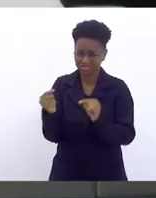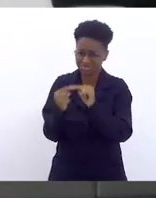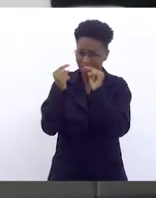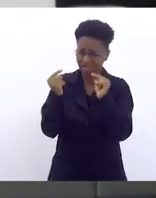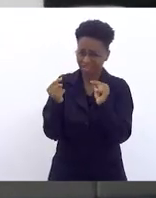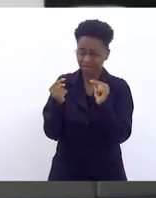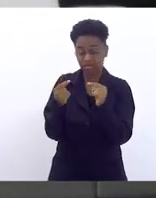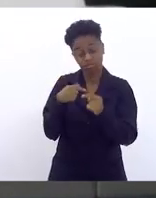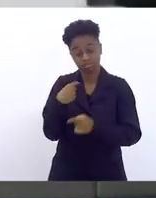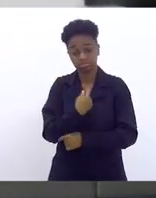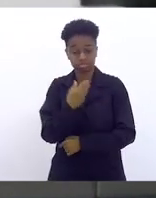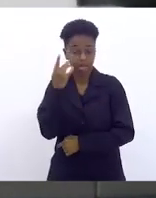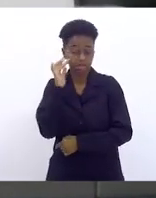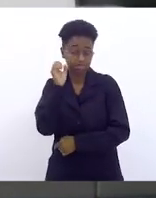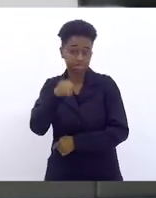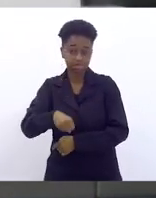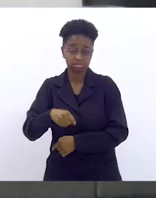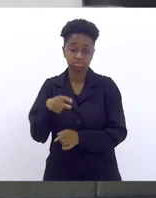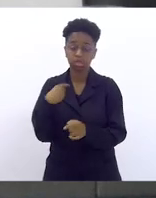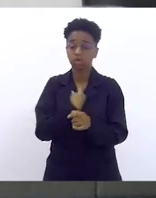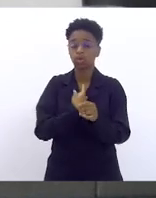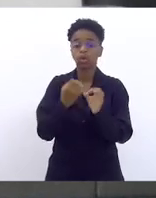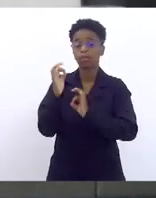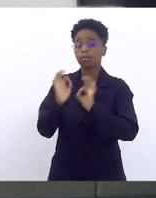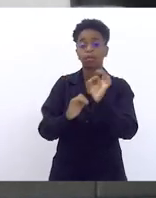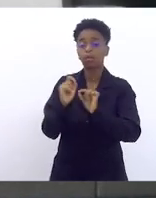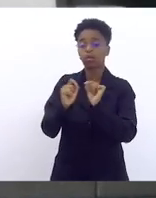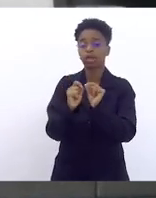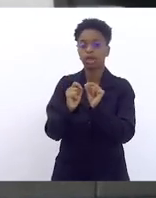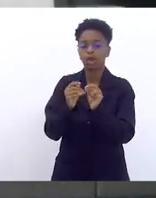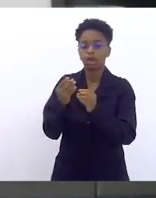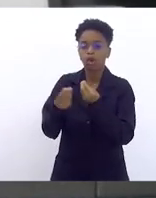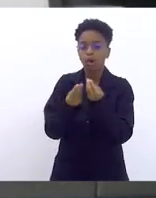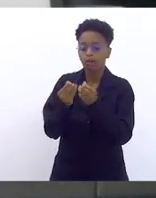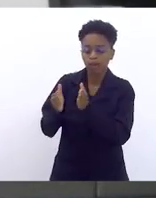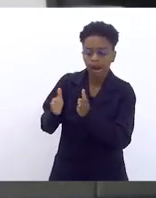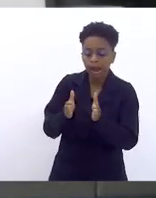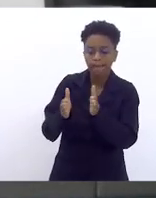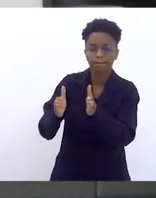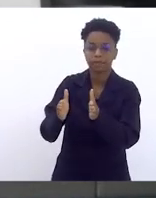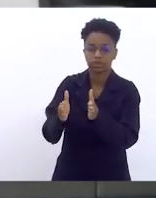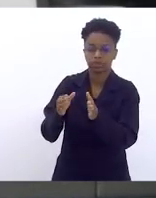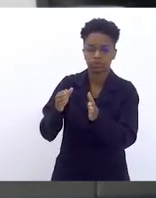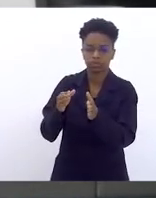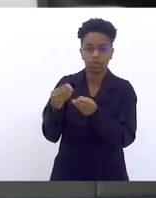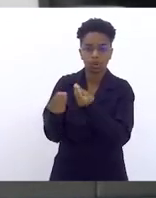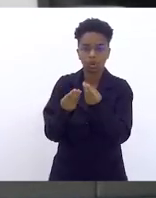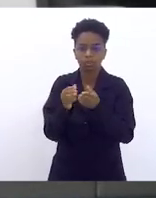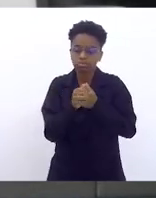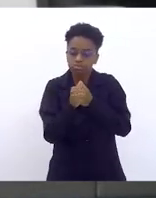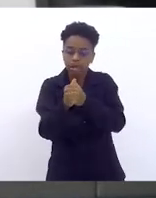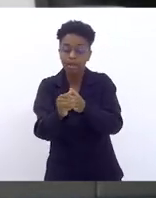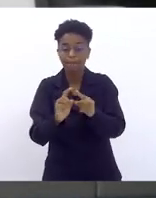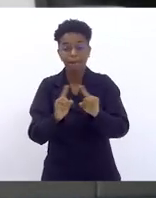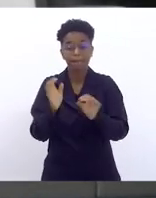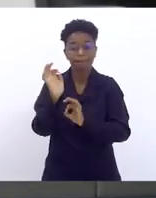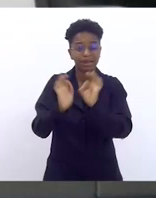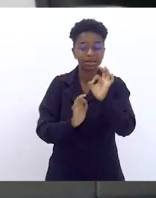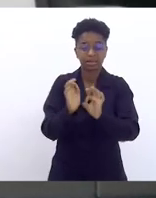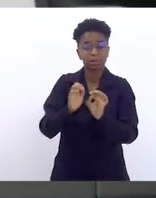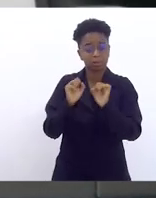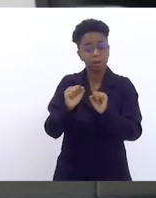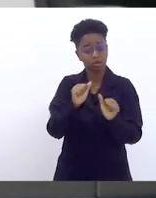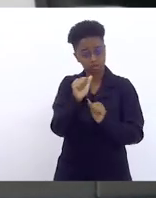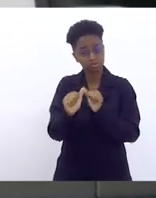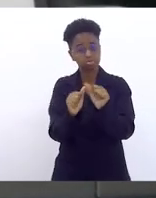É sim o que a gente está preparando são as direções os encaminhamentos mas esse planejamento Ele